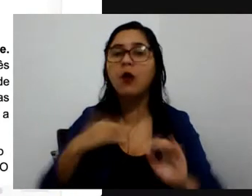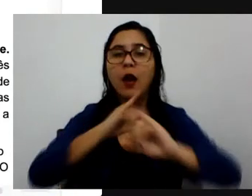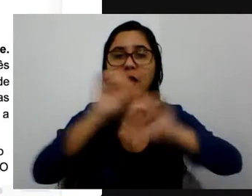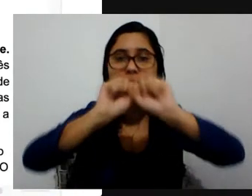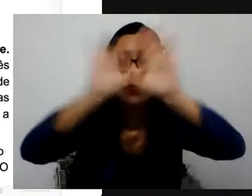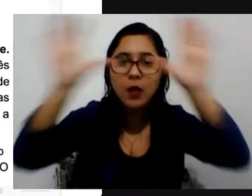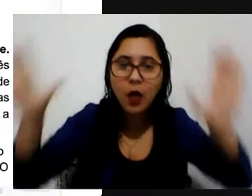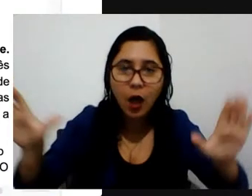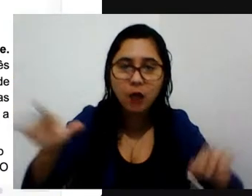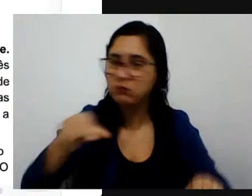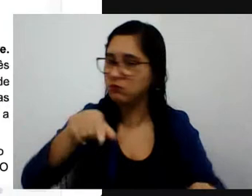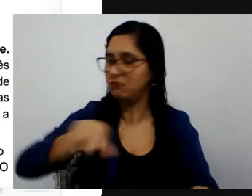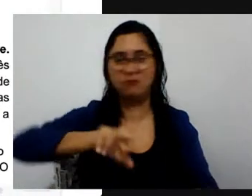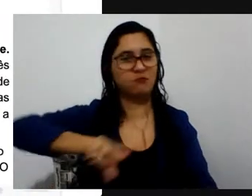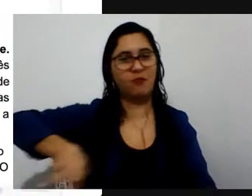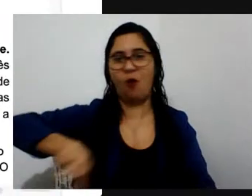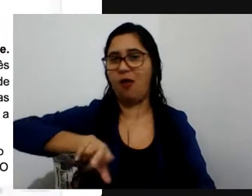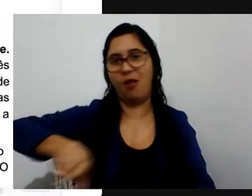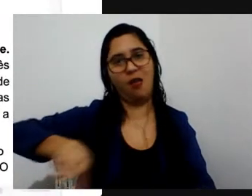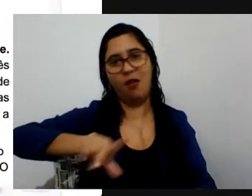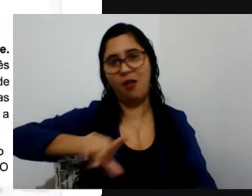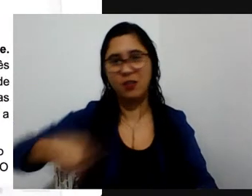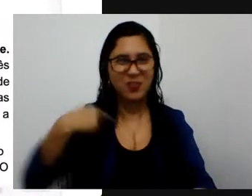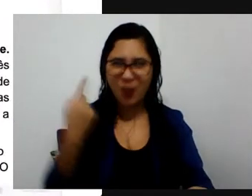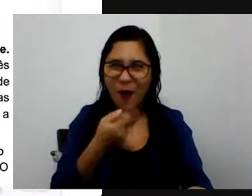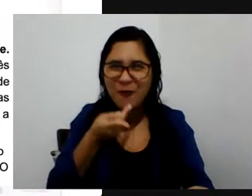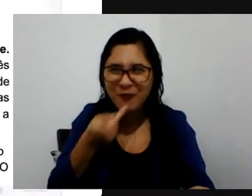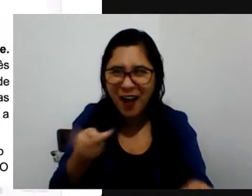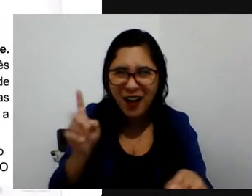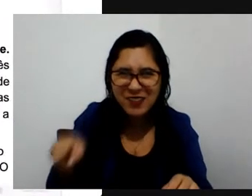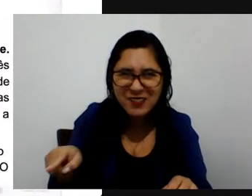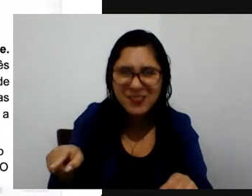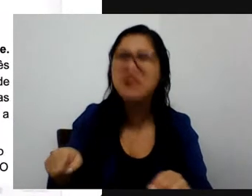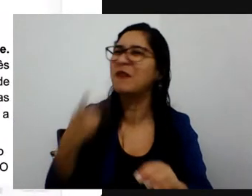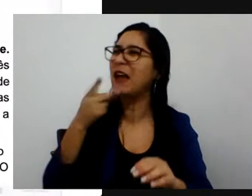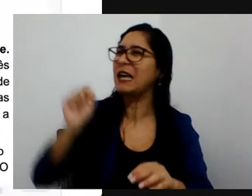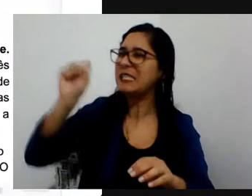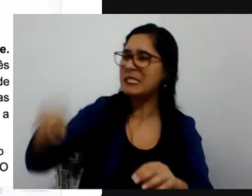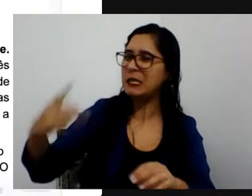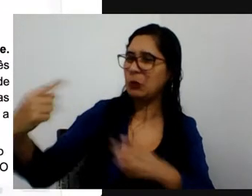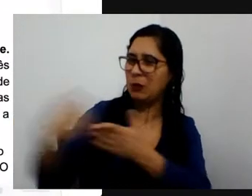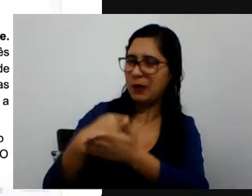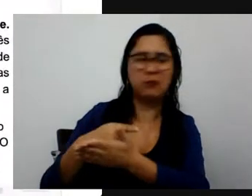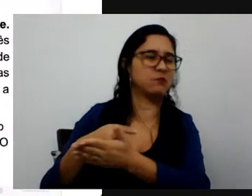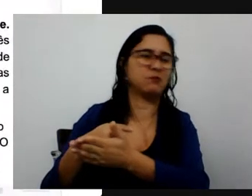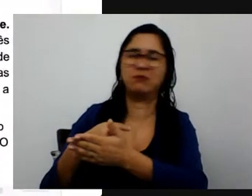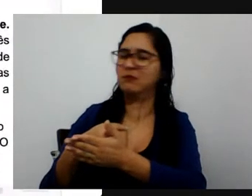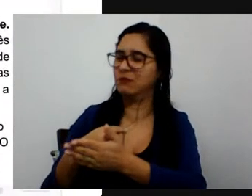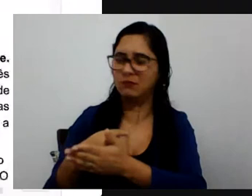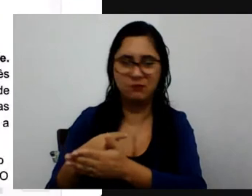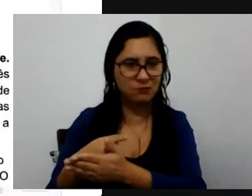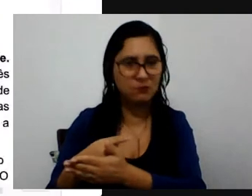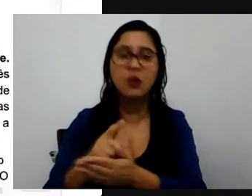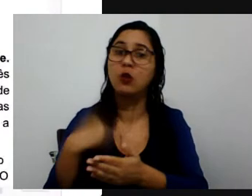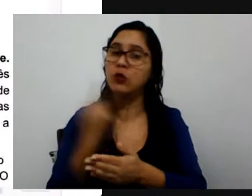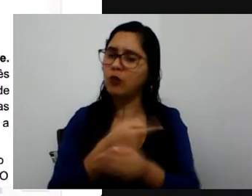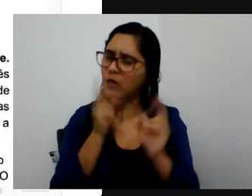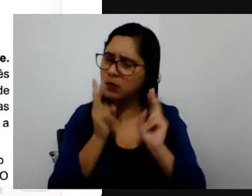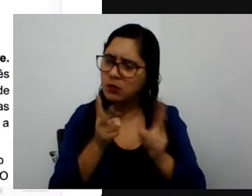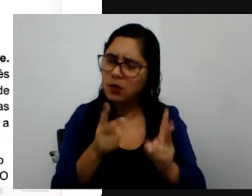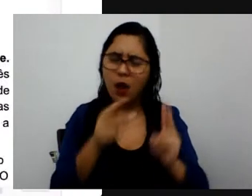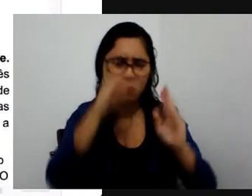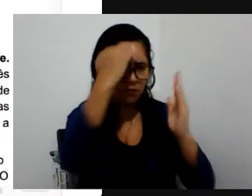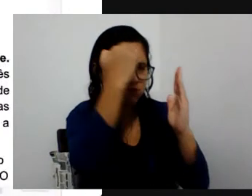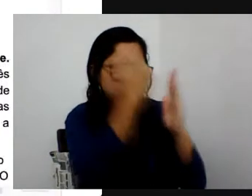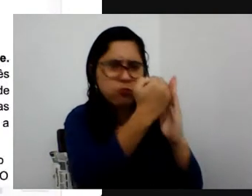isso não, nós não prestamos esse tipo de confirmação para as perguntas, mas seguimos estritamente o